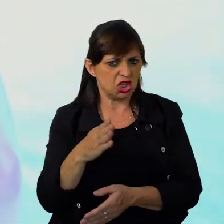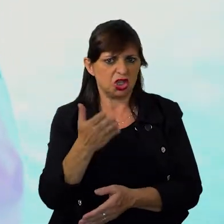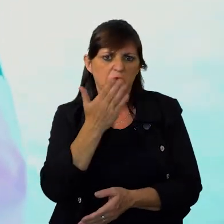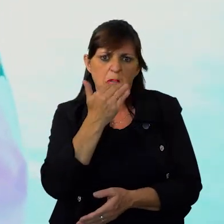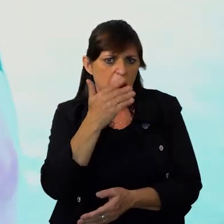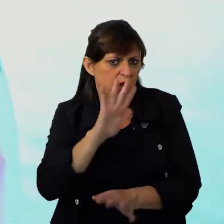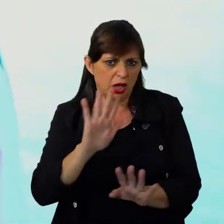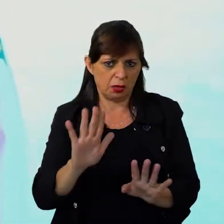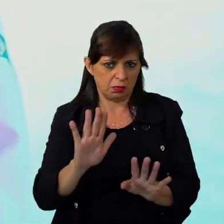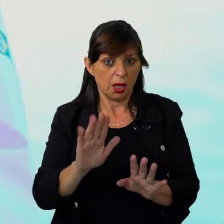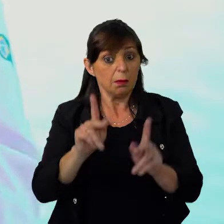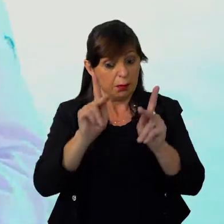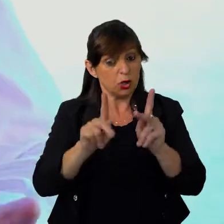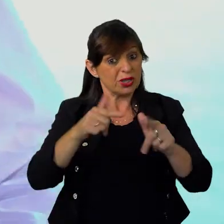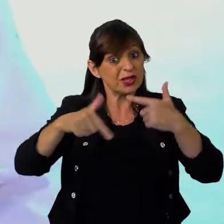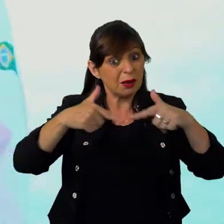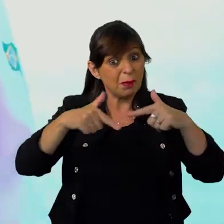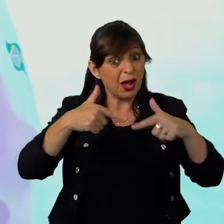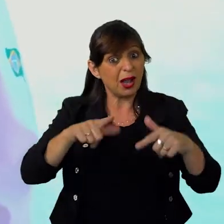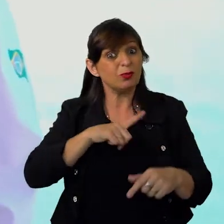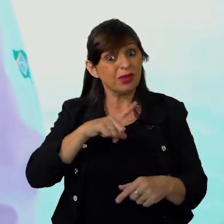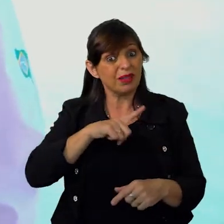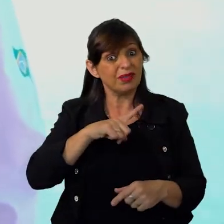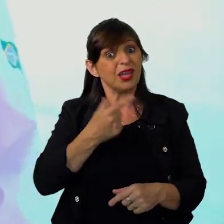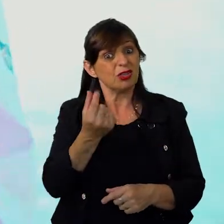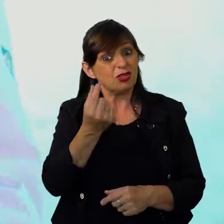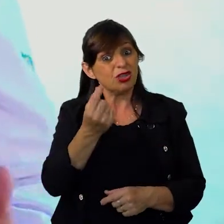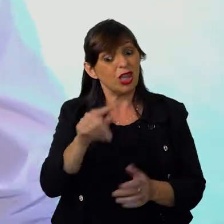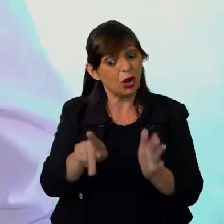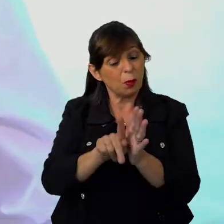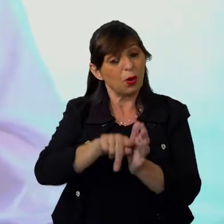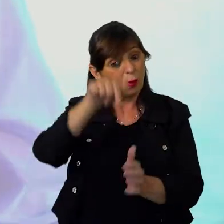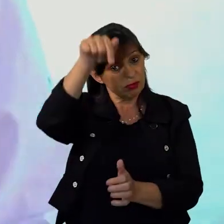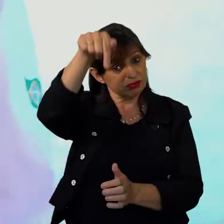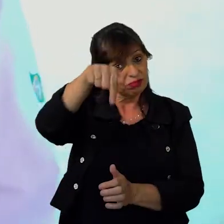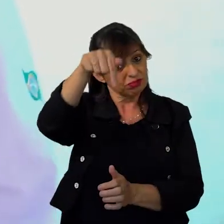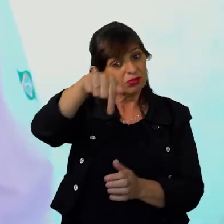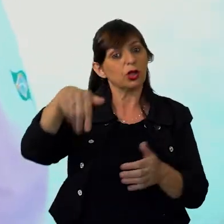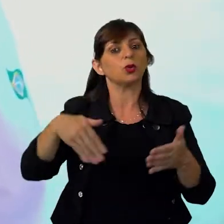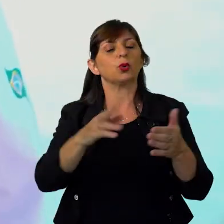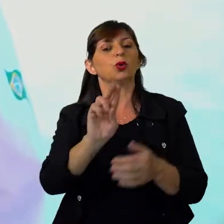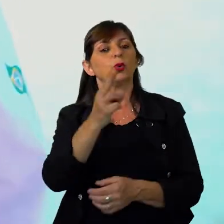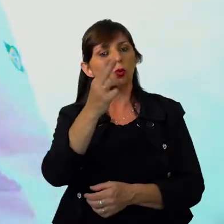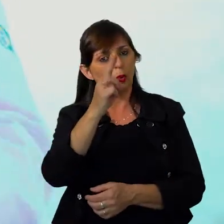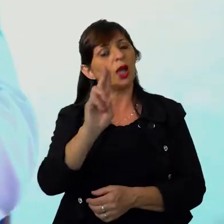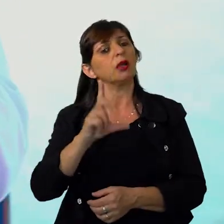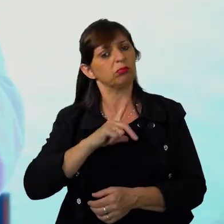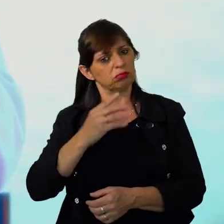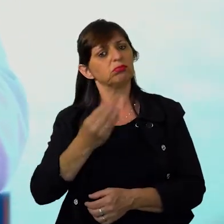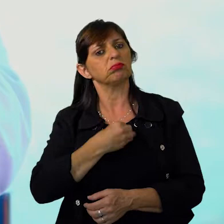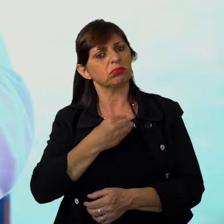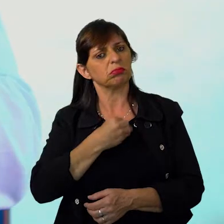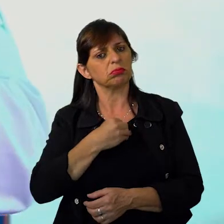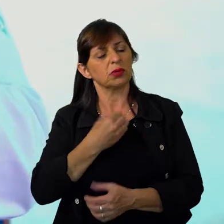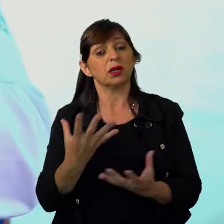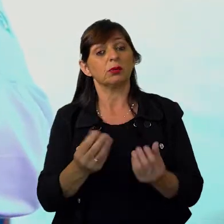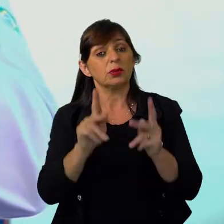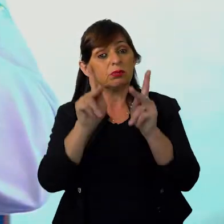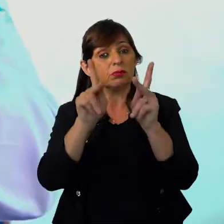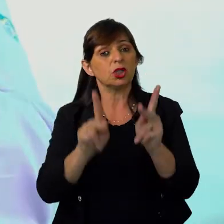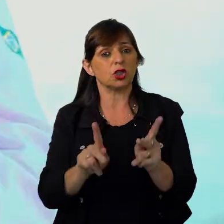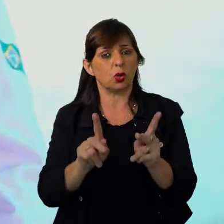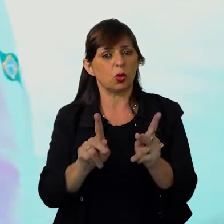do Rio Uruguai várias ligações ou seja para agora então as barragens que geram energia porque muita gente